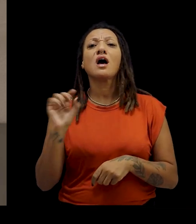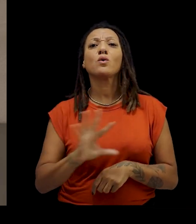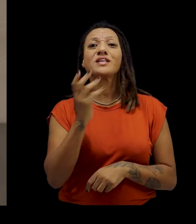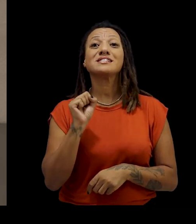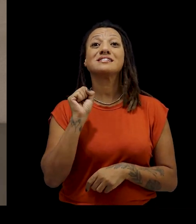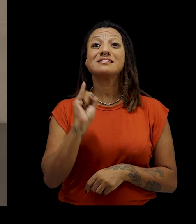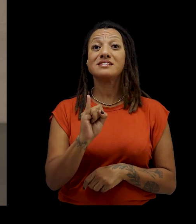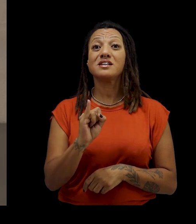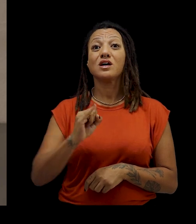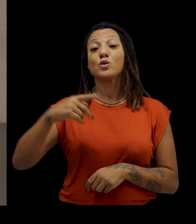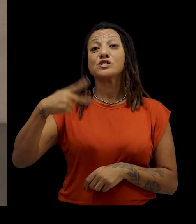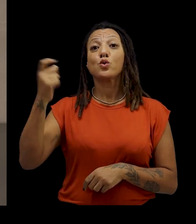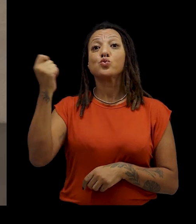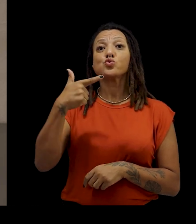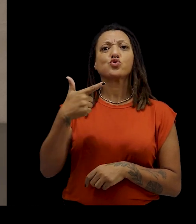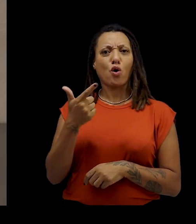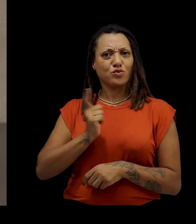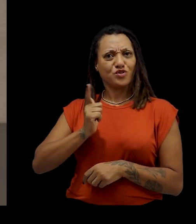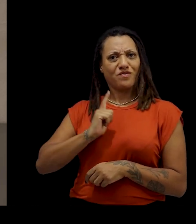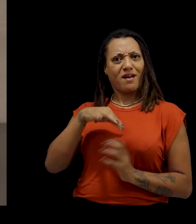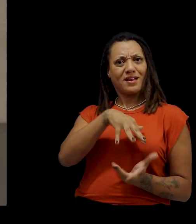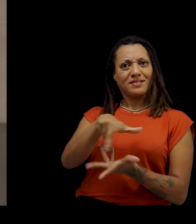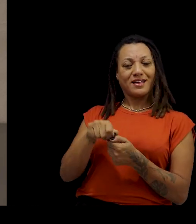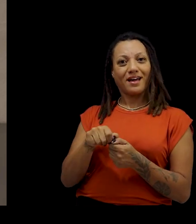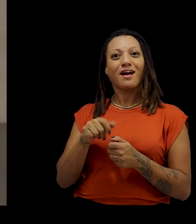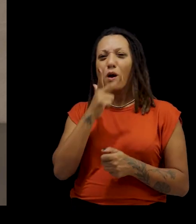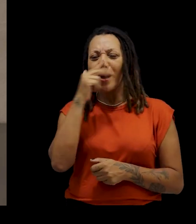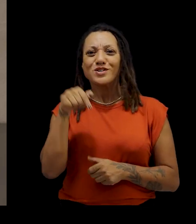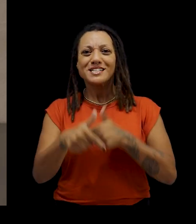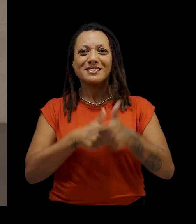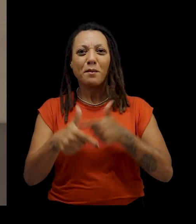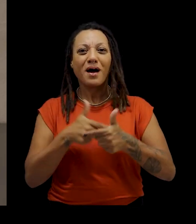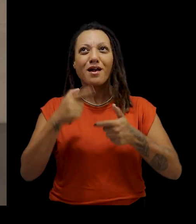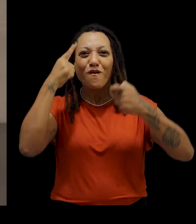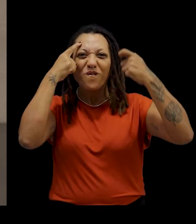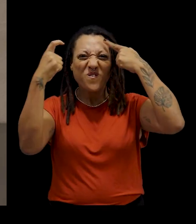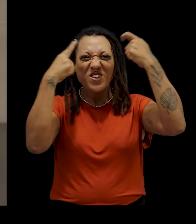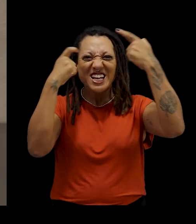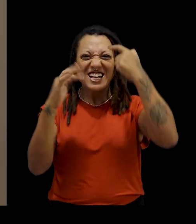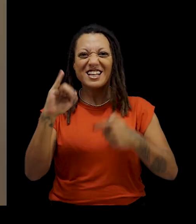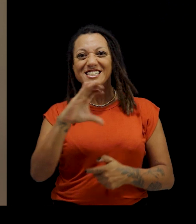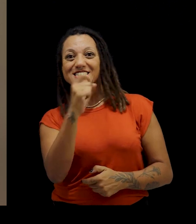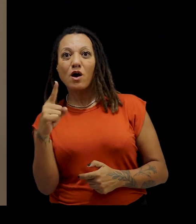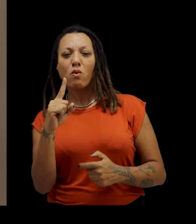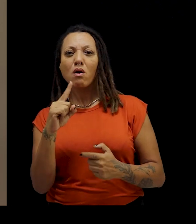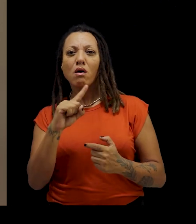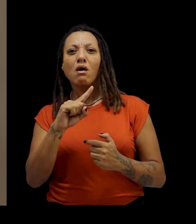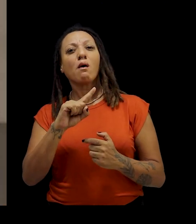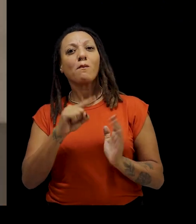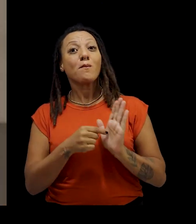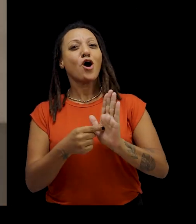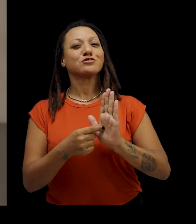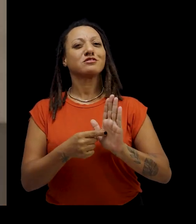Terra, eu acho que esse conjunto de trabalhos faz pensar como a ficção é uma maneira de lançar luz sobre o real. E aqui